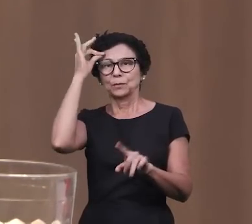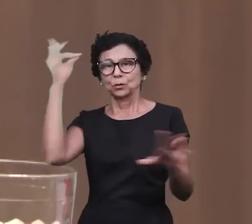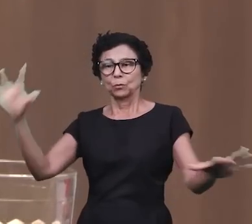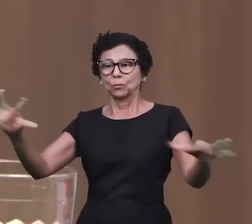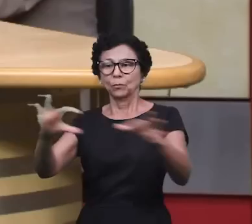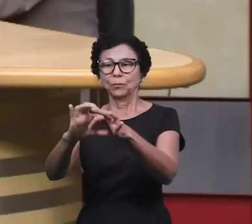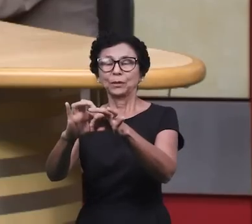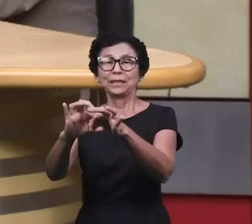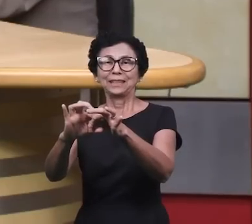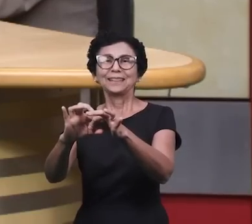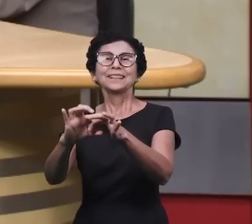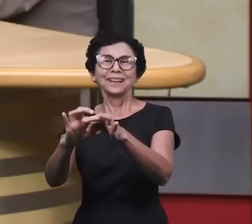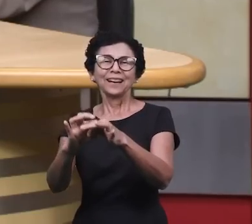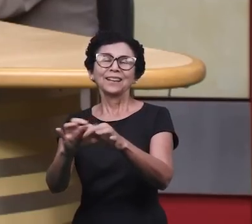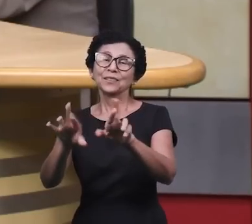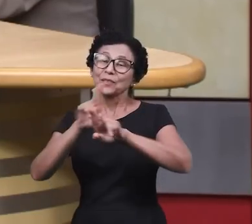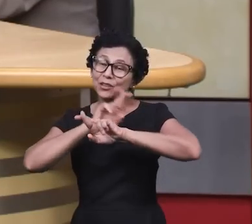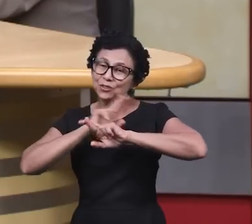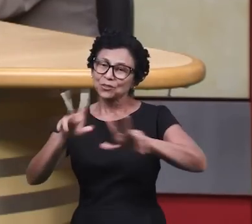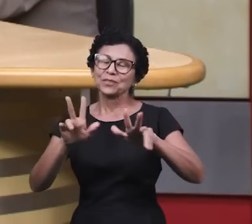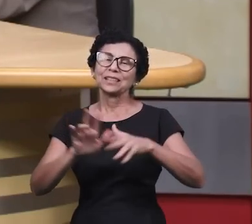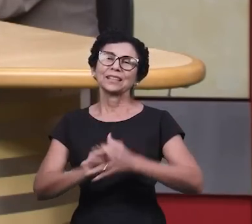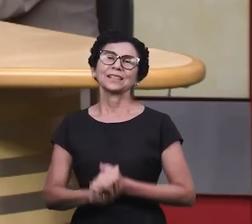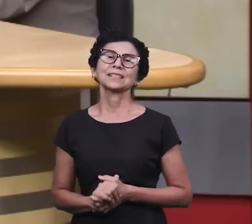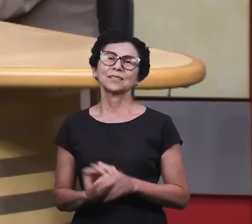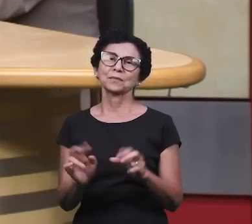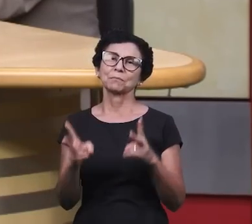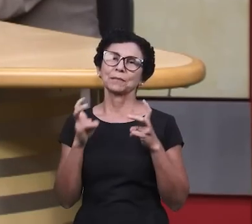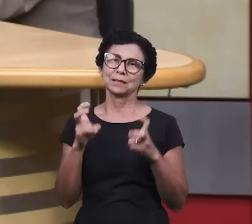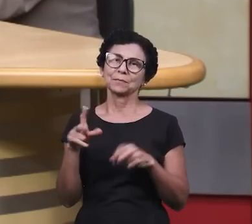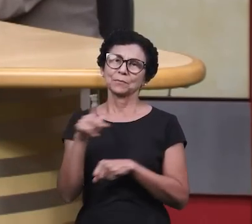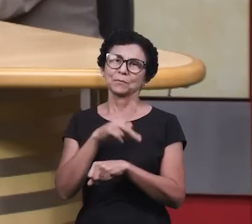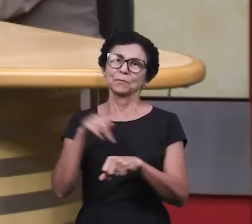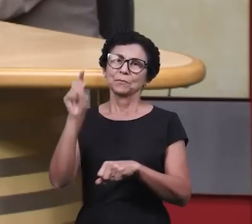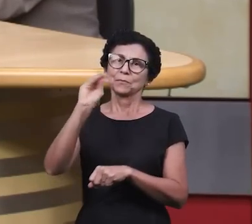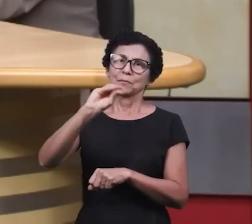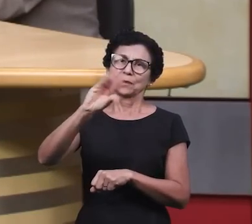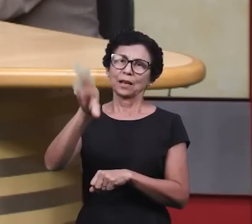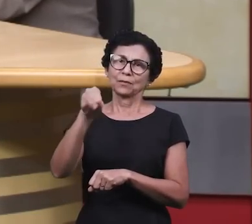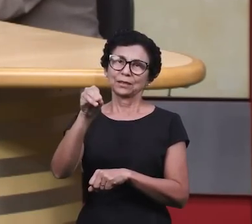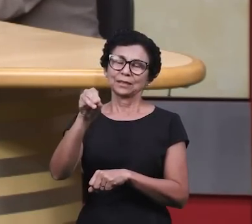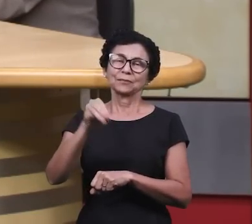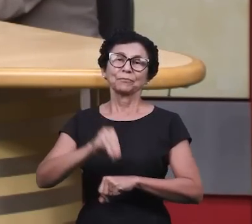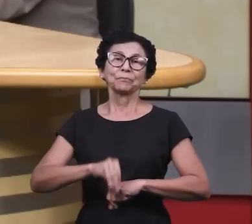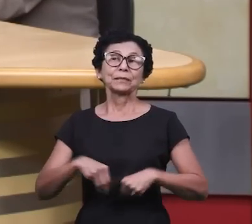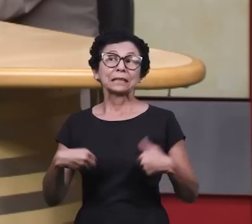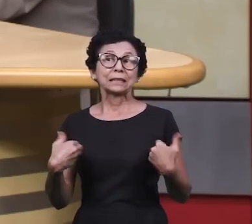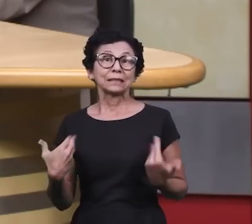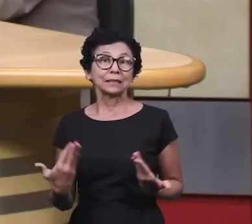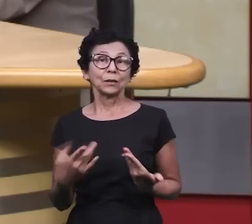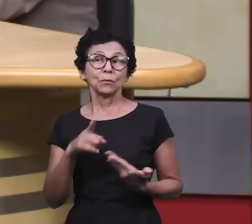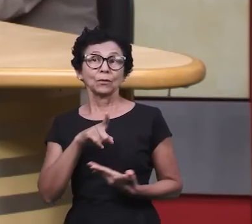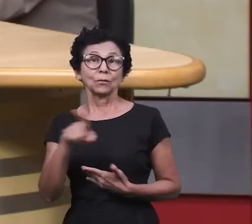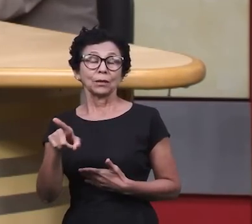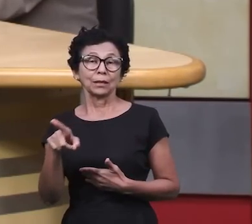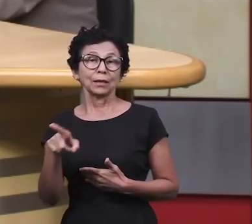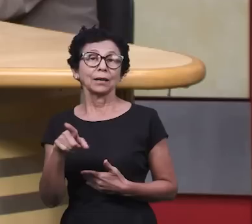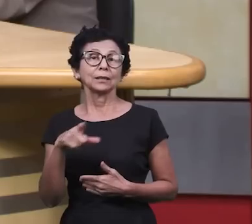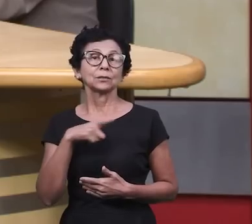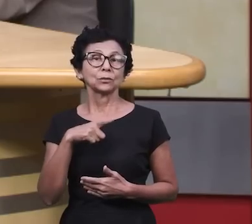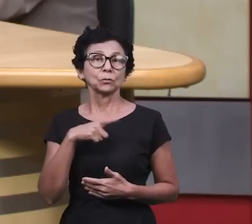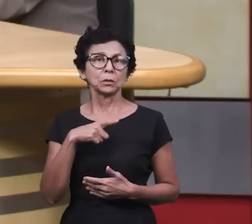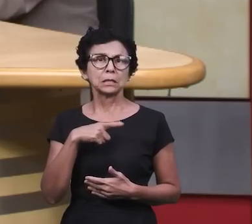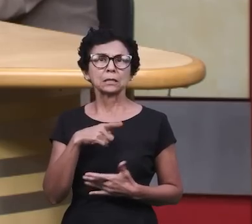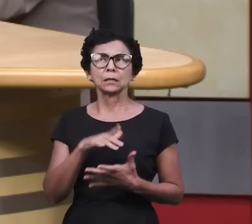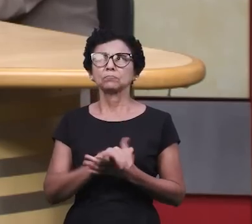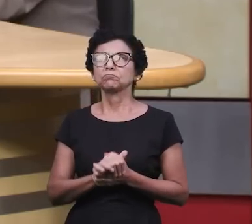espiritual agrega. Então foi a grande diferença que nós percebemos na África, porque com isso nós pudemos até criar lá, e